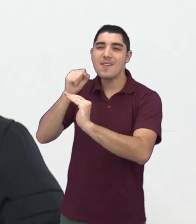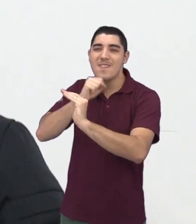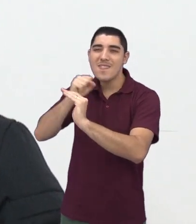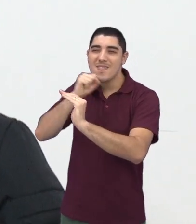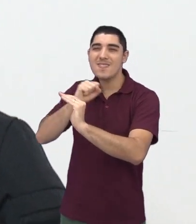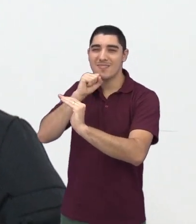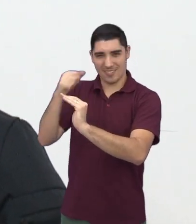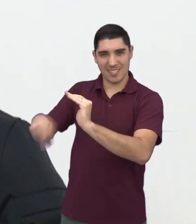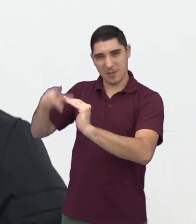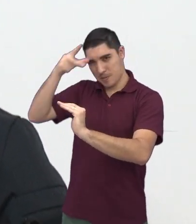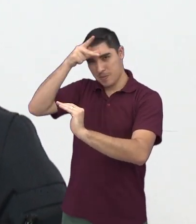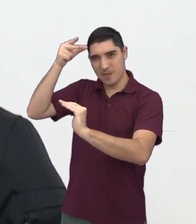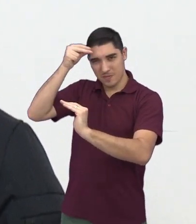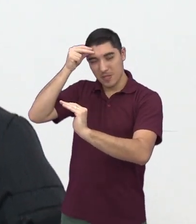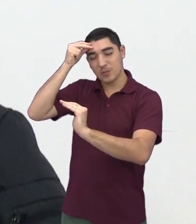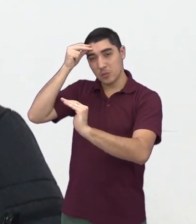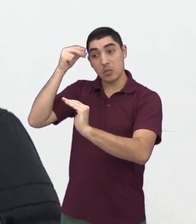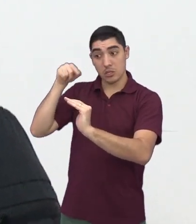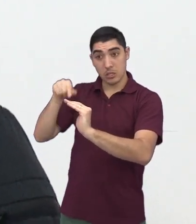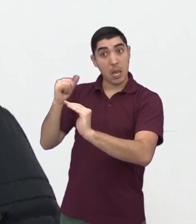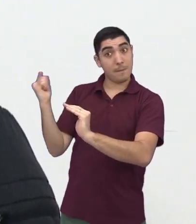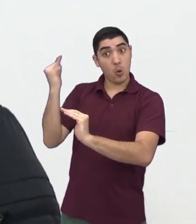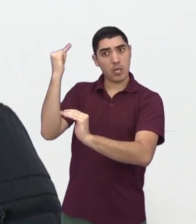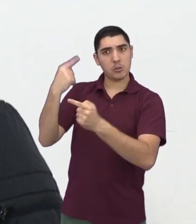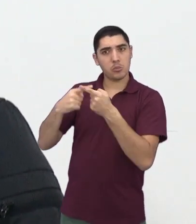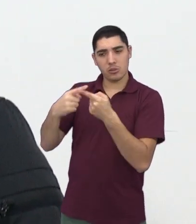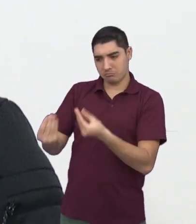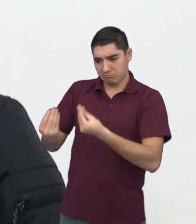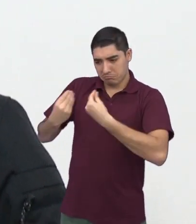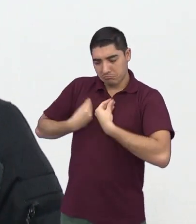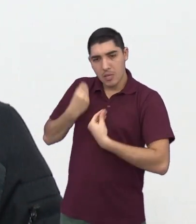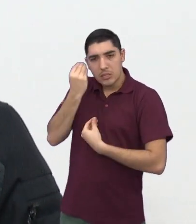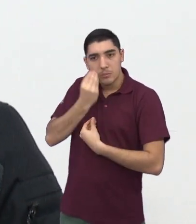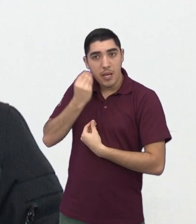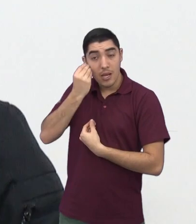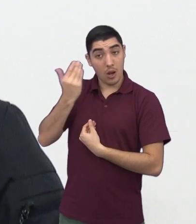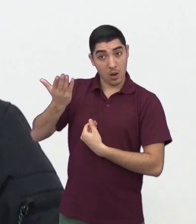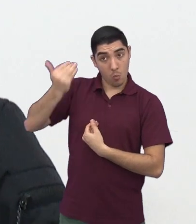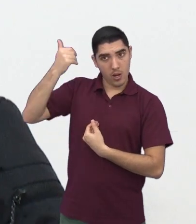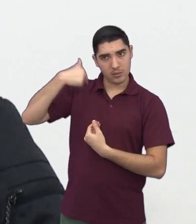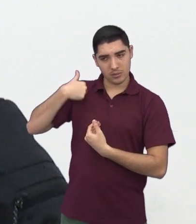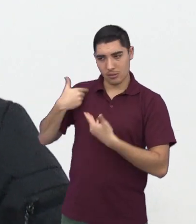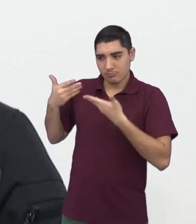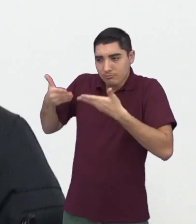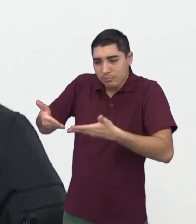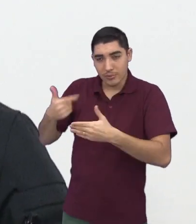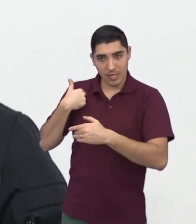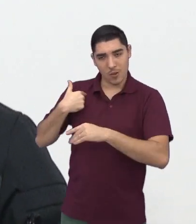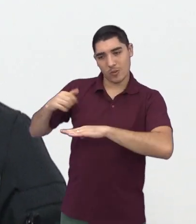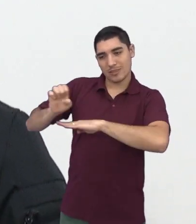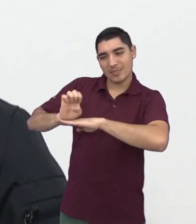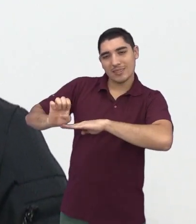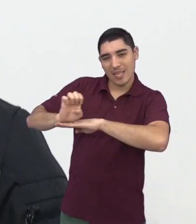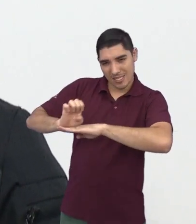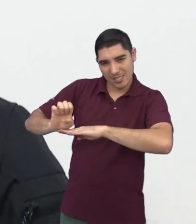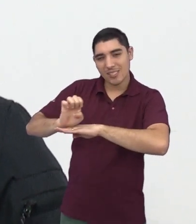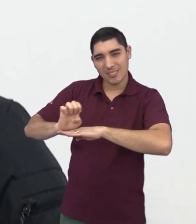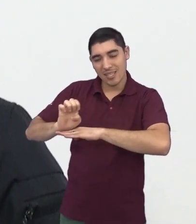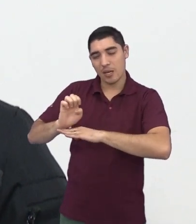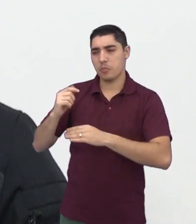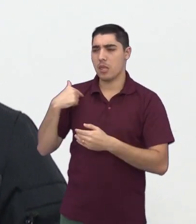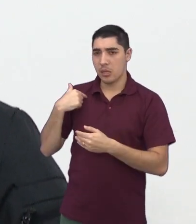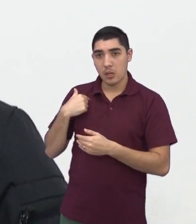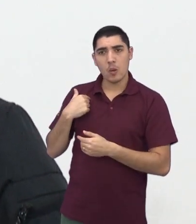anos de grande relevância para minha carreira, porque ainda como estagiário, sendo formado na educação física, eu tive